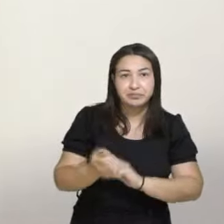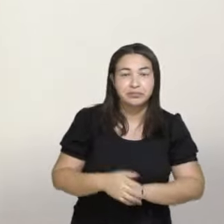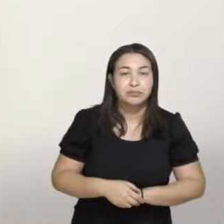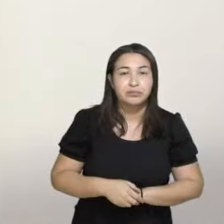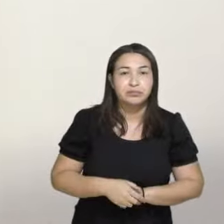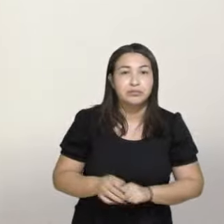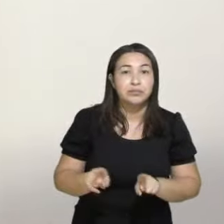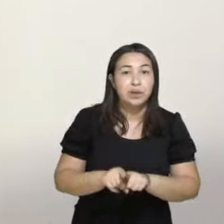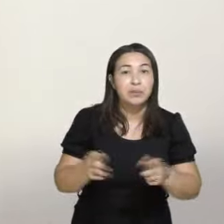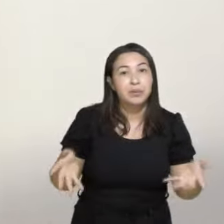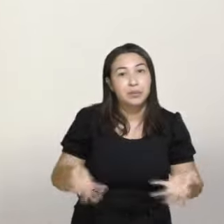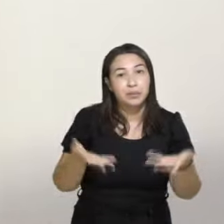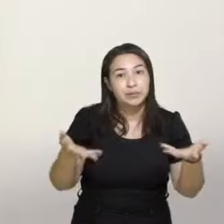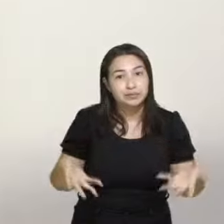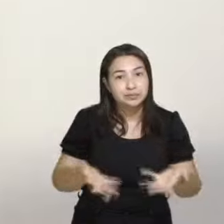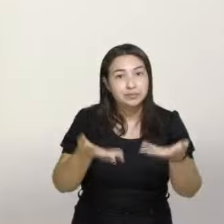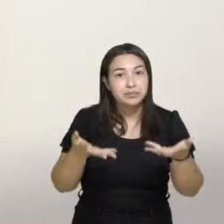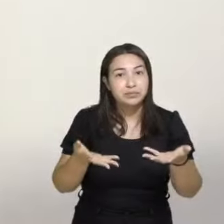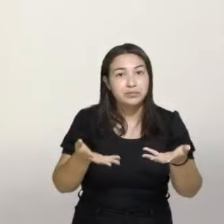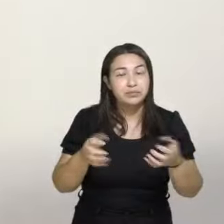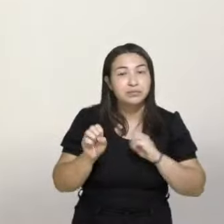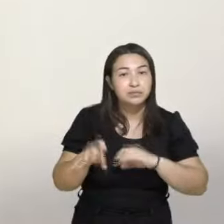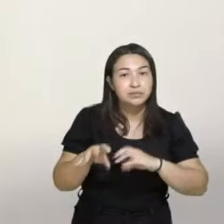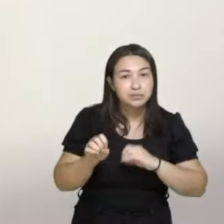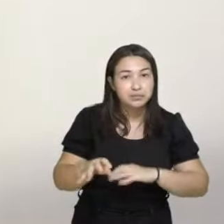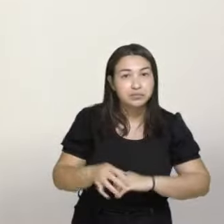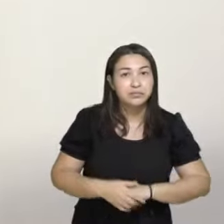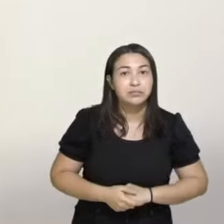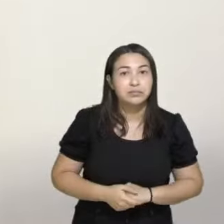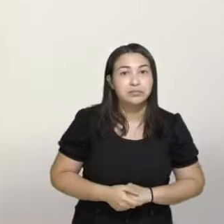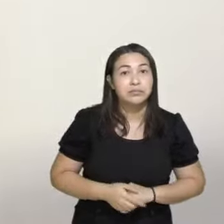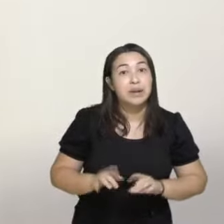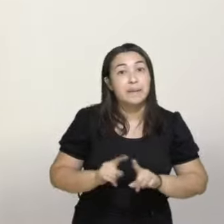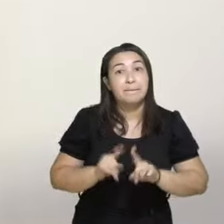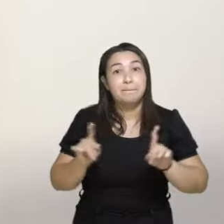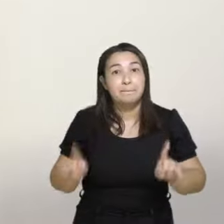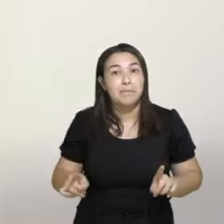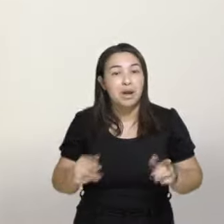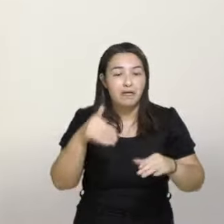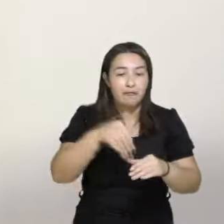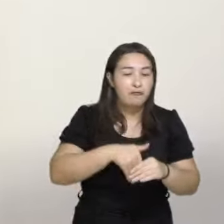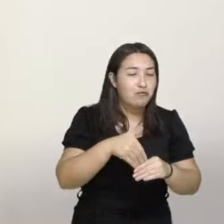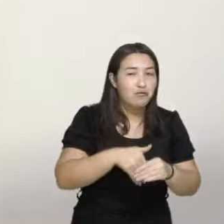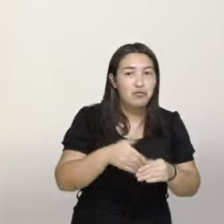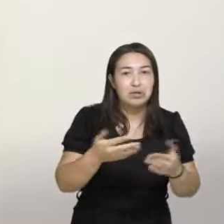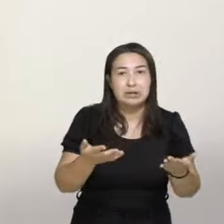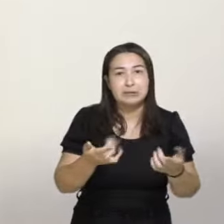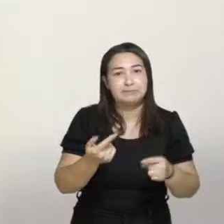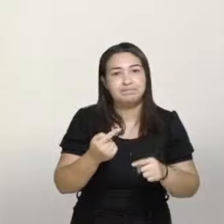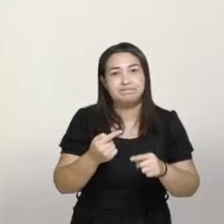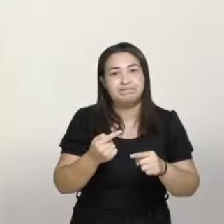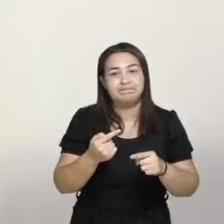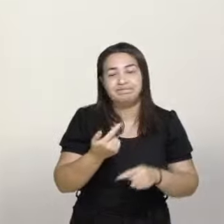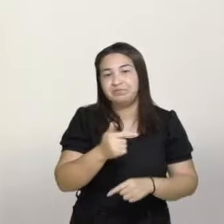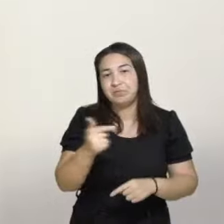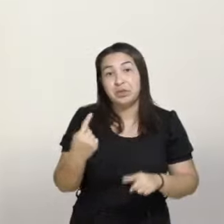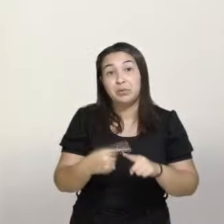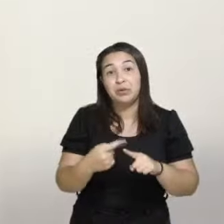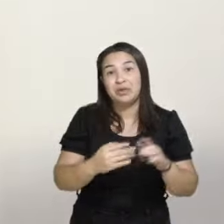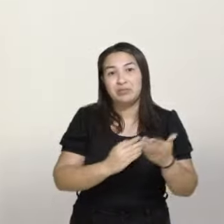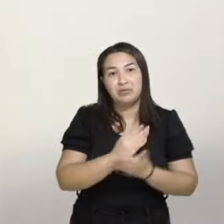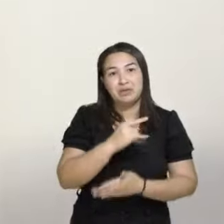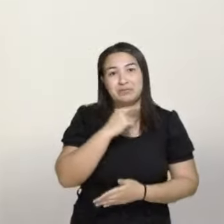de promoção na educação, porém, não foi votado, não foi aprovado. Quero dizer mais, que isso